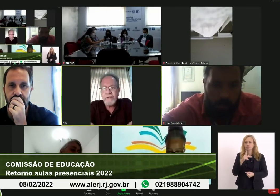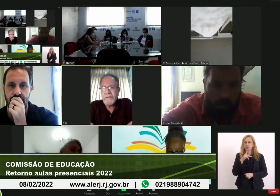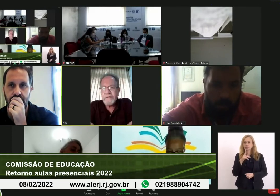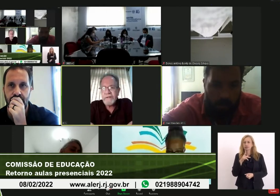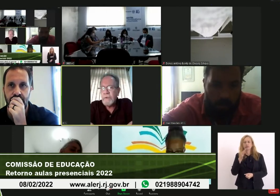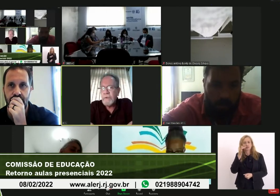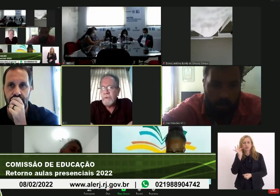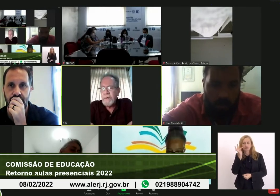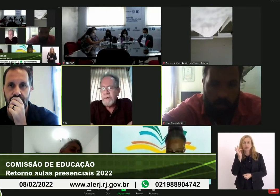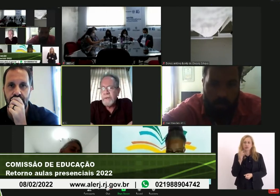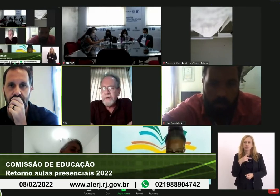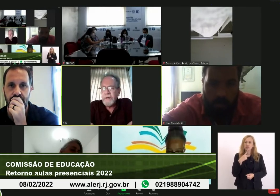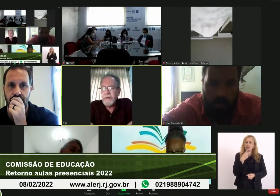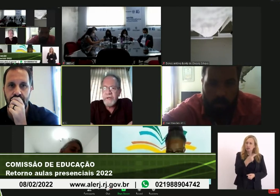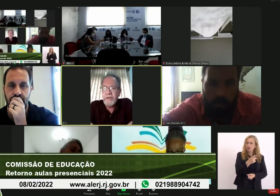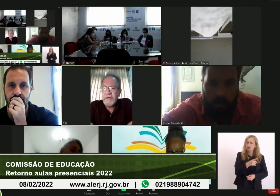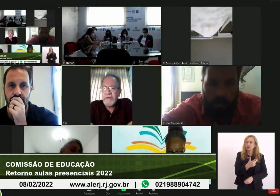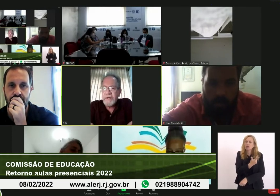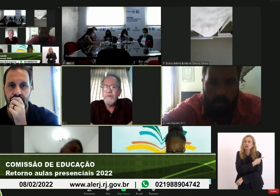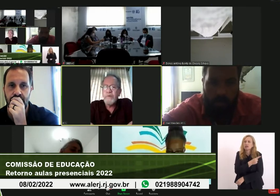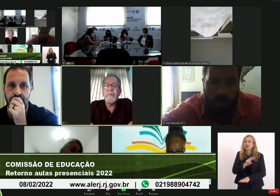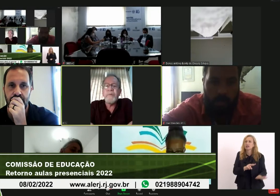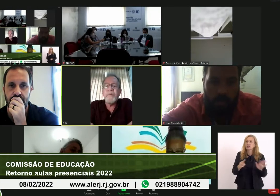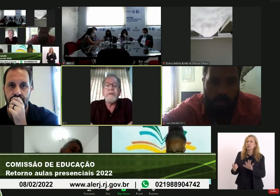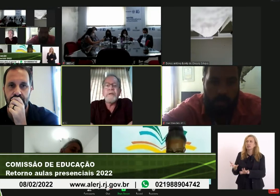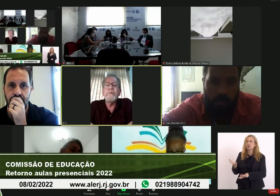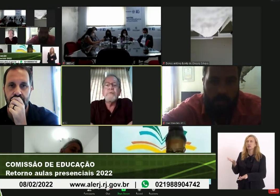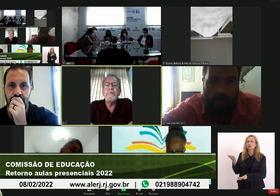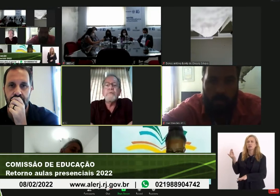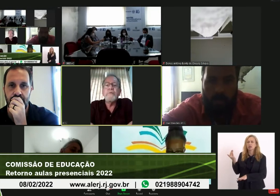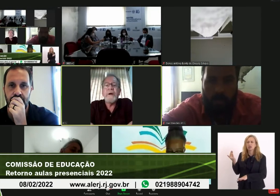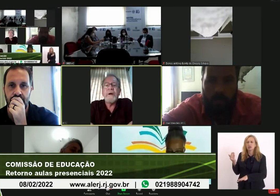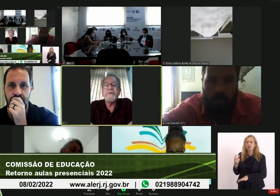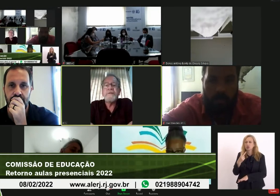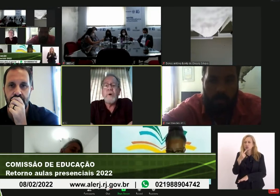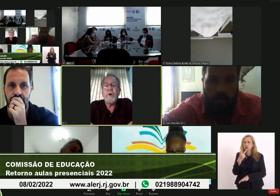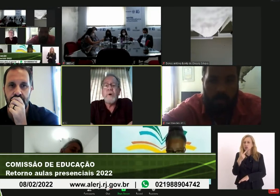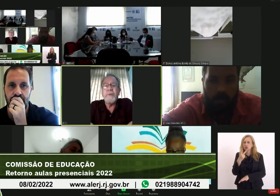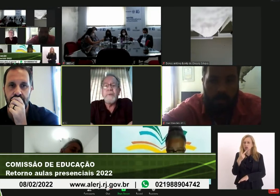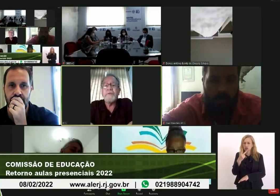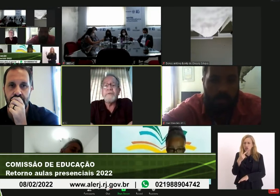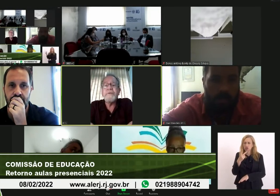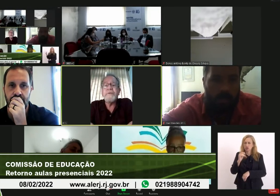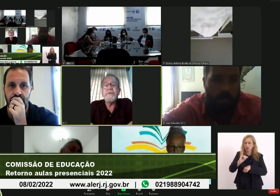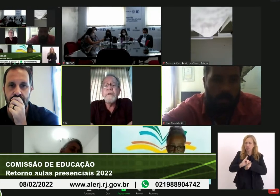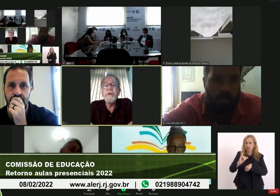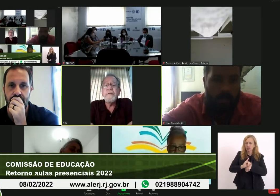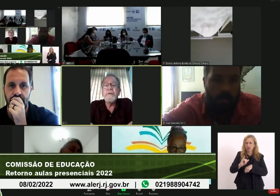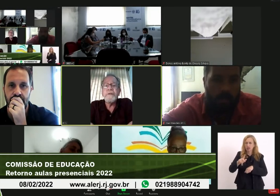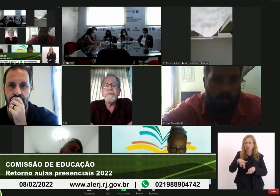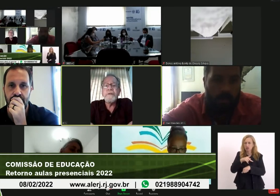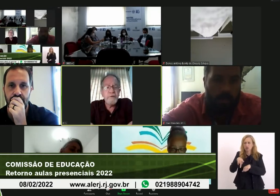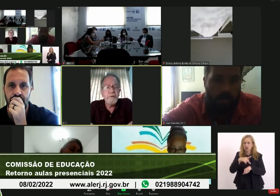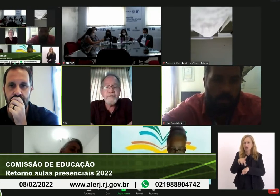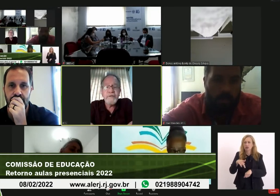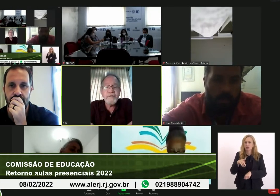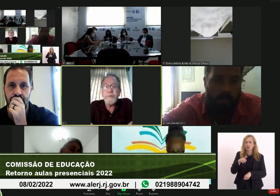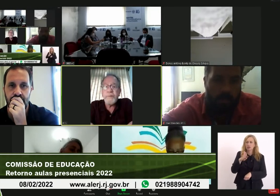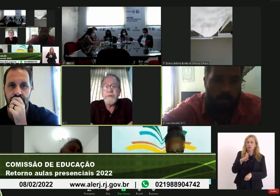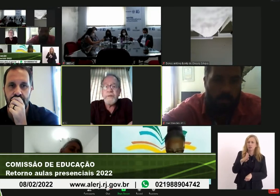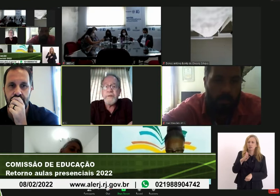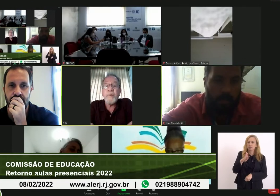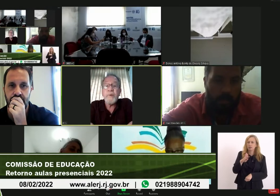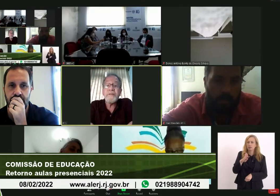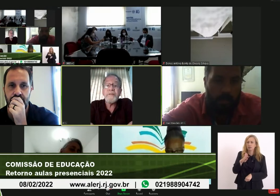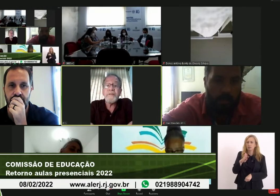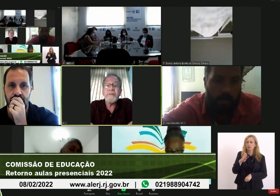da vacinação, é na semana passada, duas capitais do país, São Paulo e Belo Horizonte, tinham atingido 50%